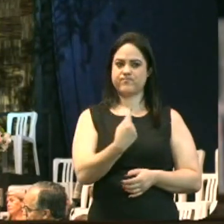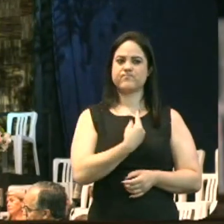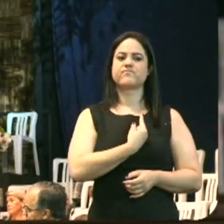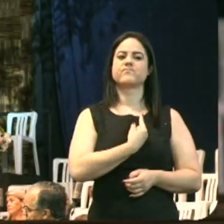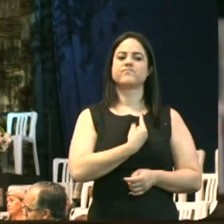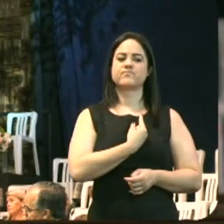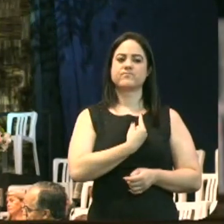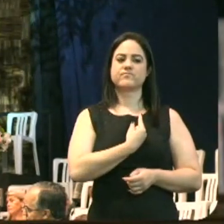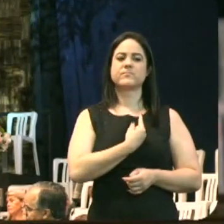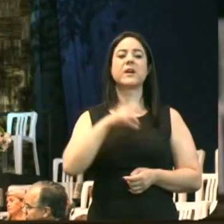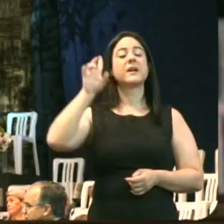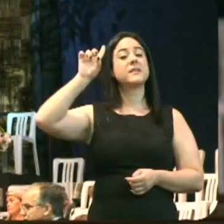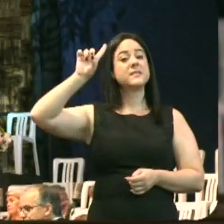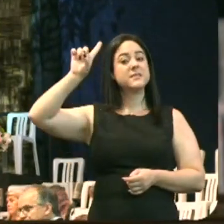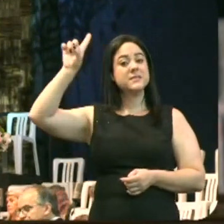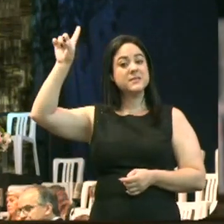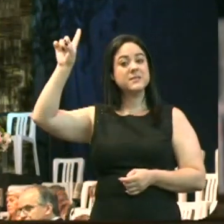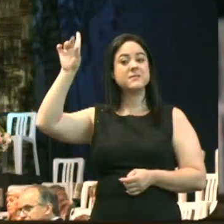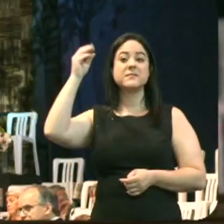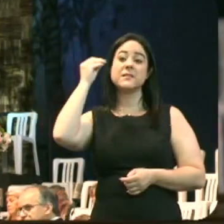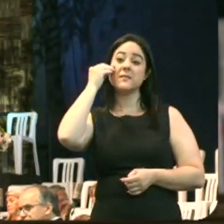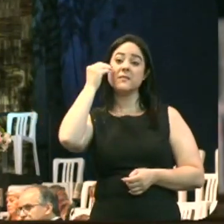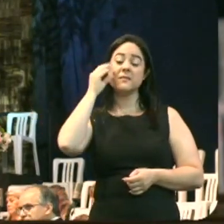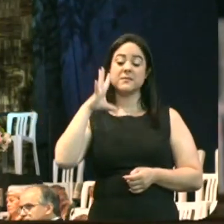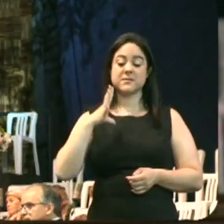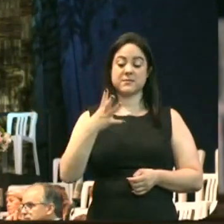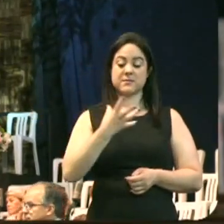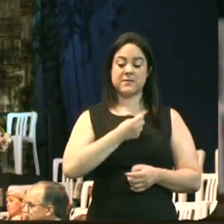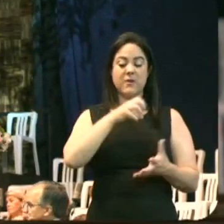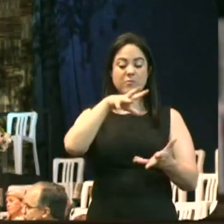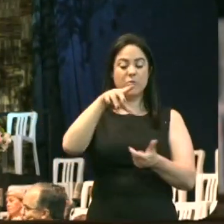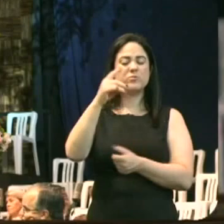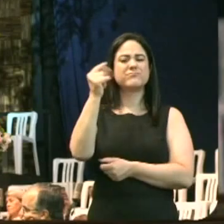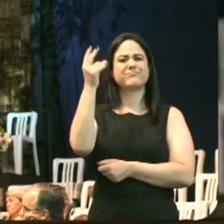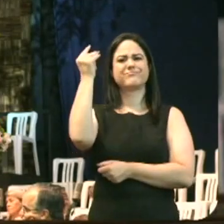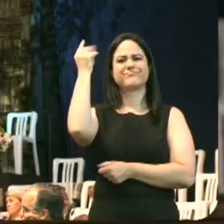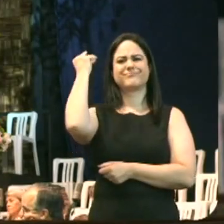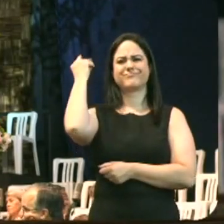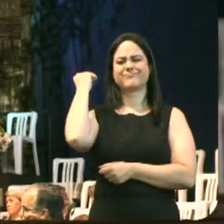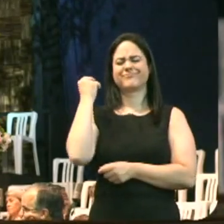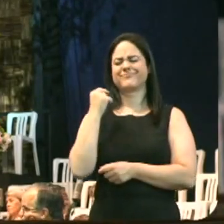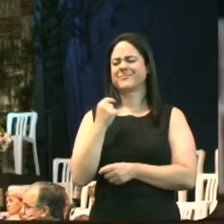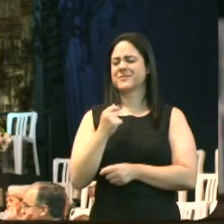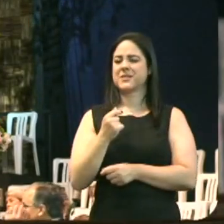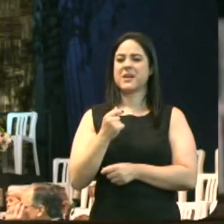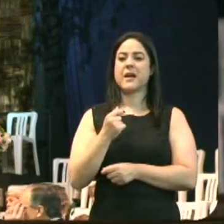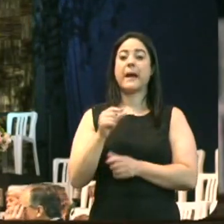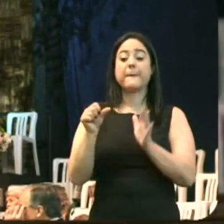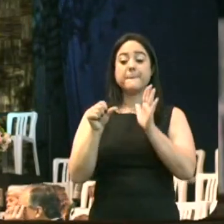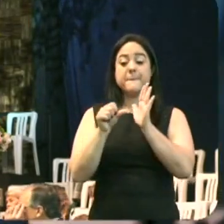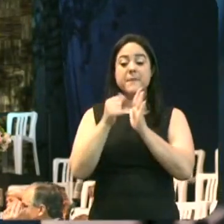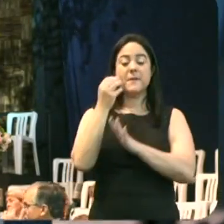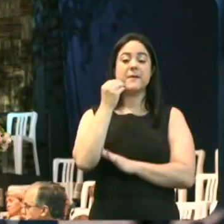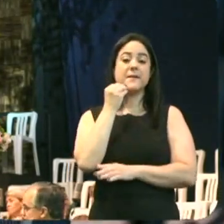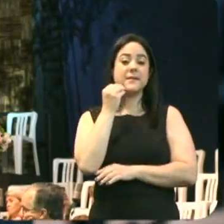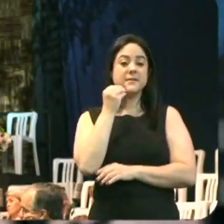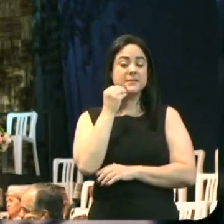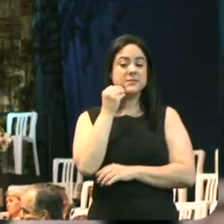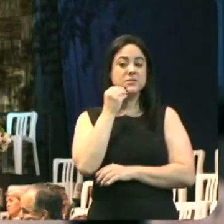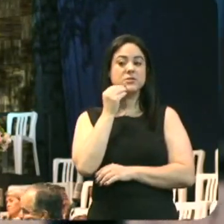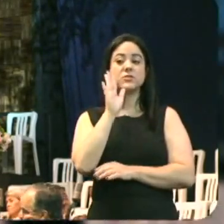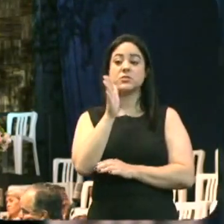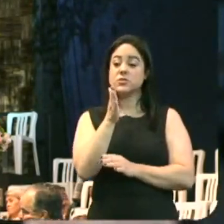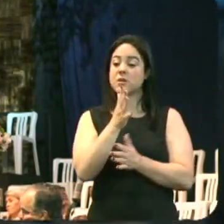Porque Deus está tentando salvar esse mundo há muito tempo. A primeira chance